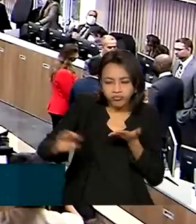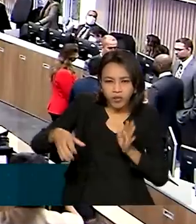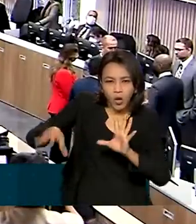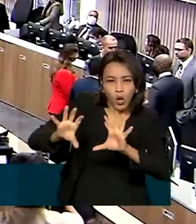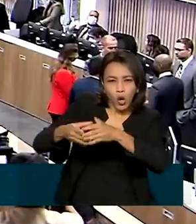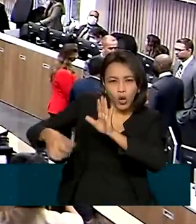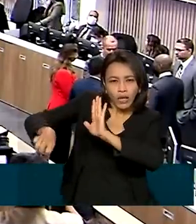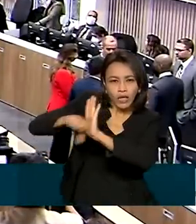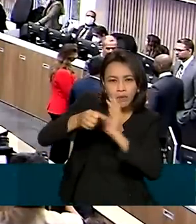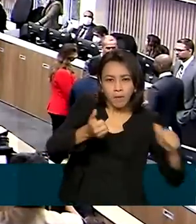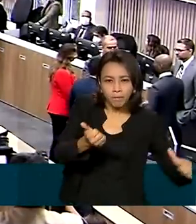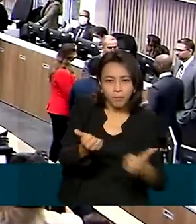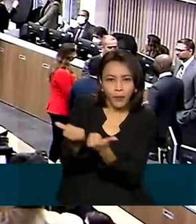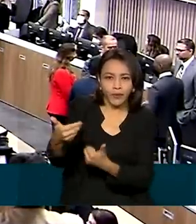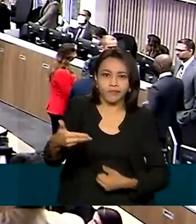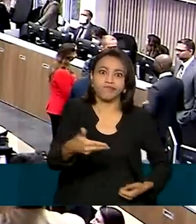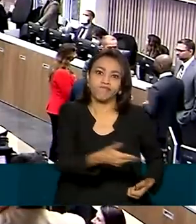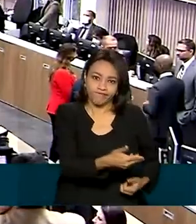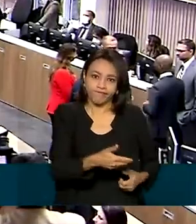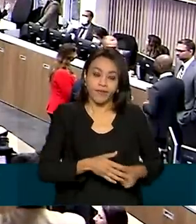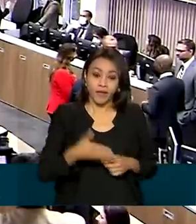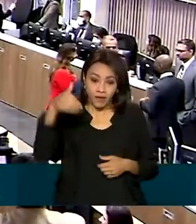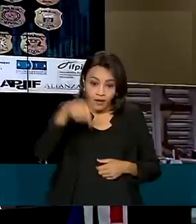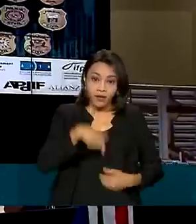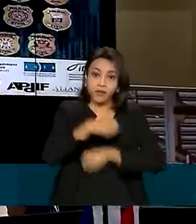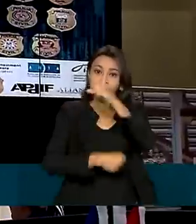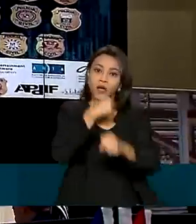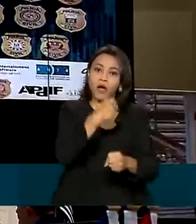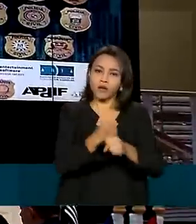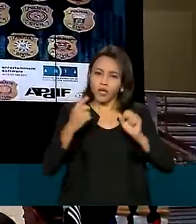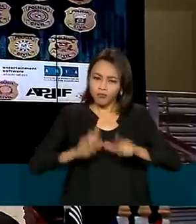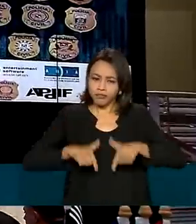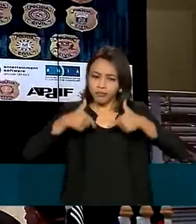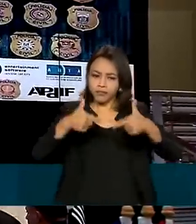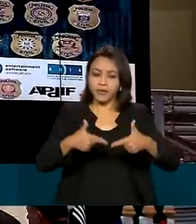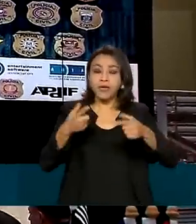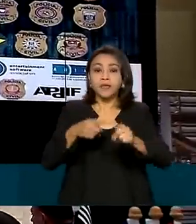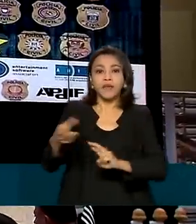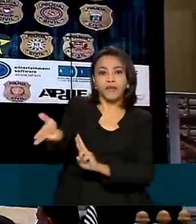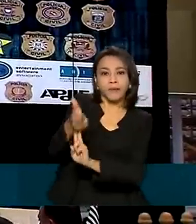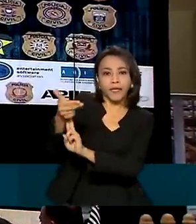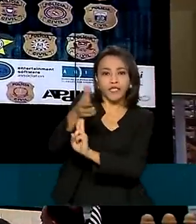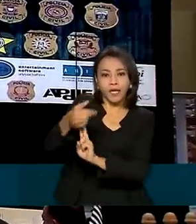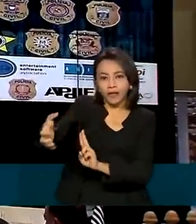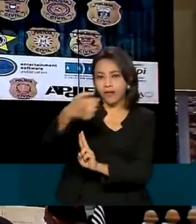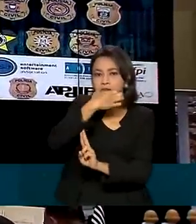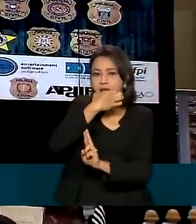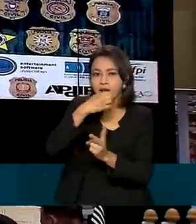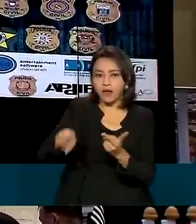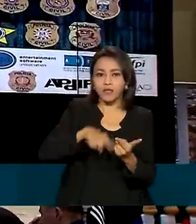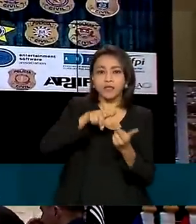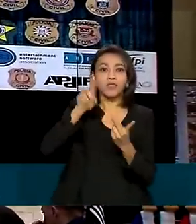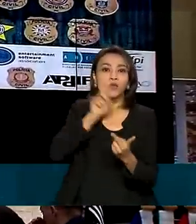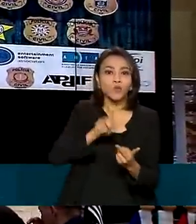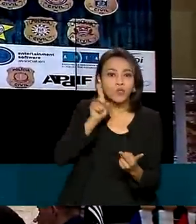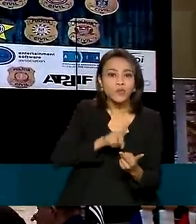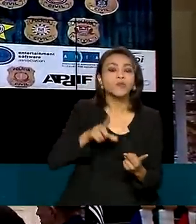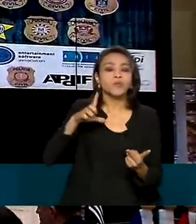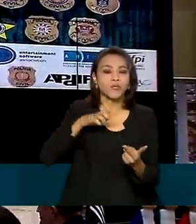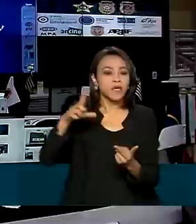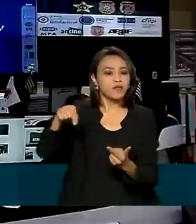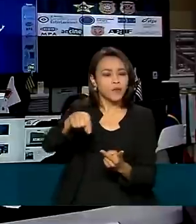este ano a força-tarefa que contou com o apoio das embaixadas da Inglaterra e dos Estados Unidos